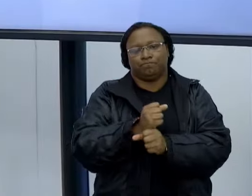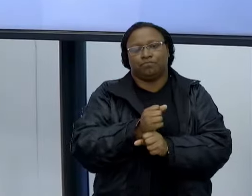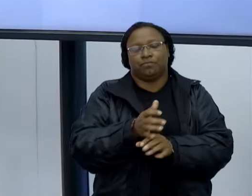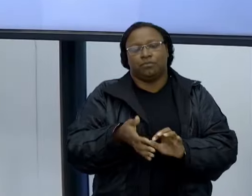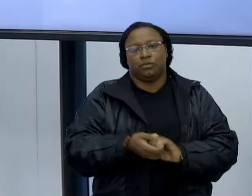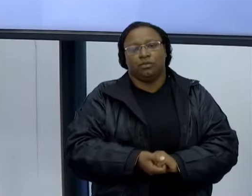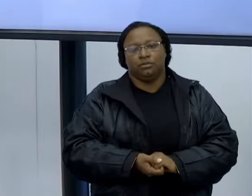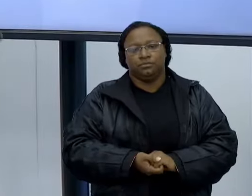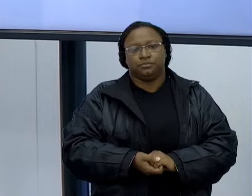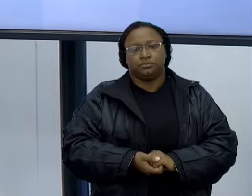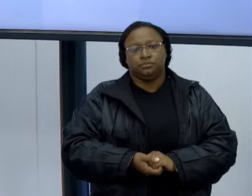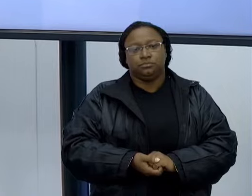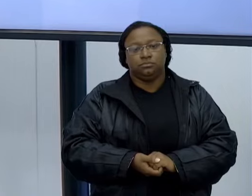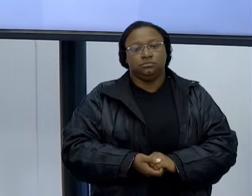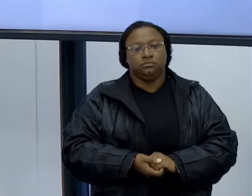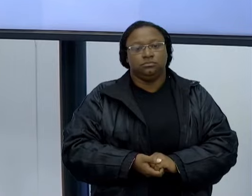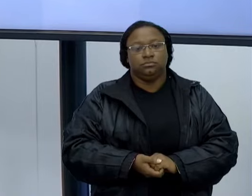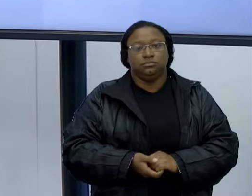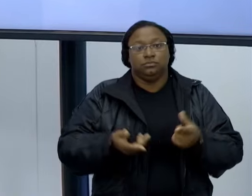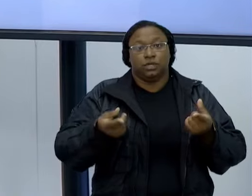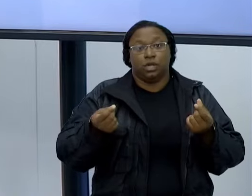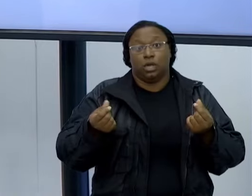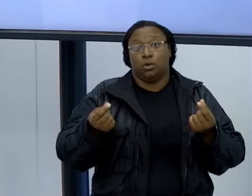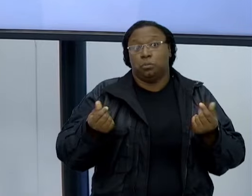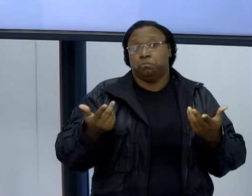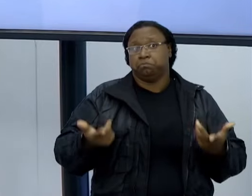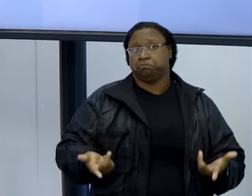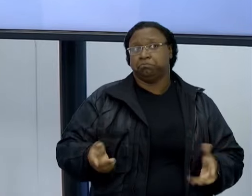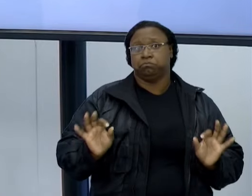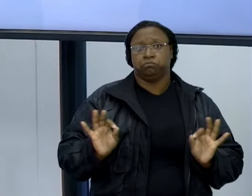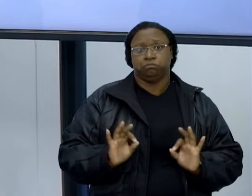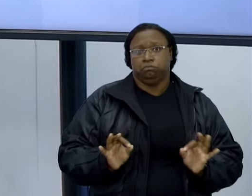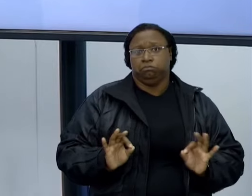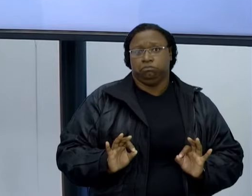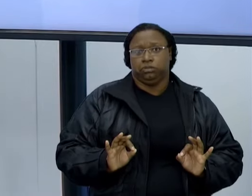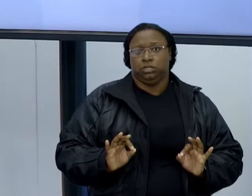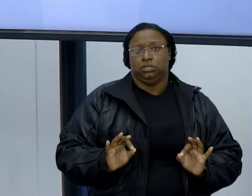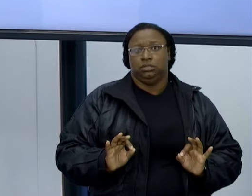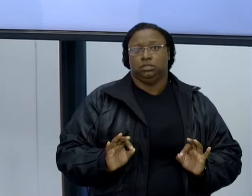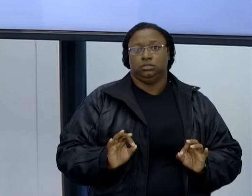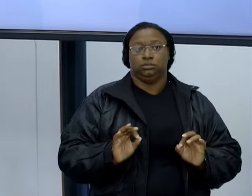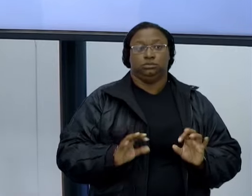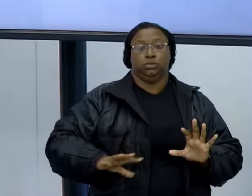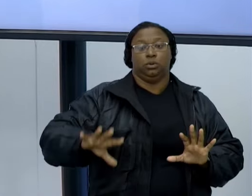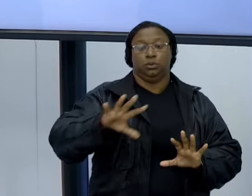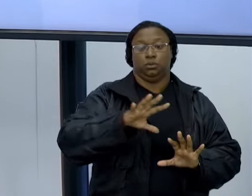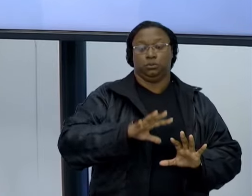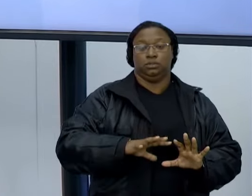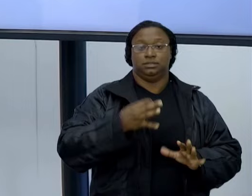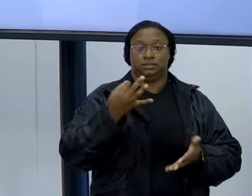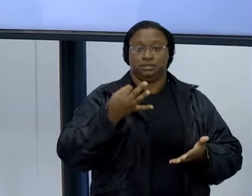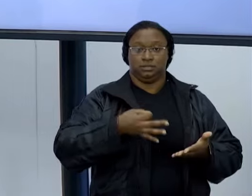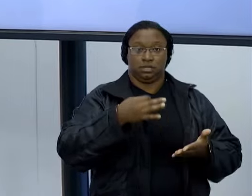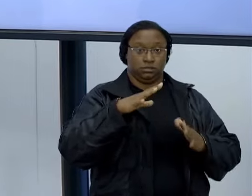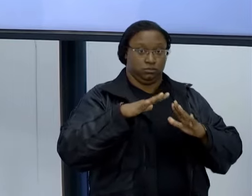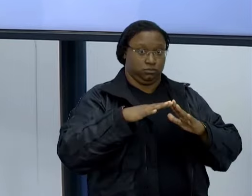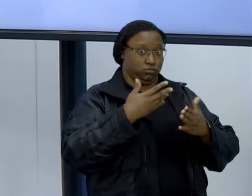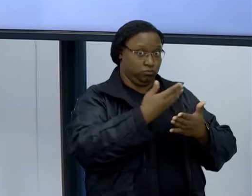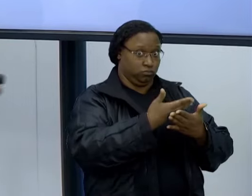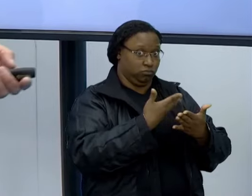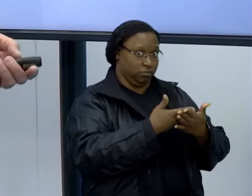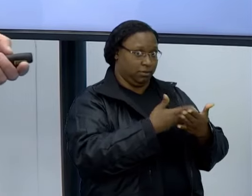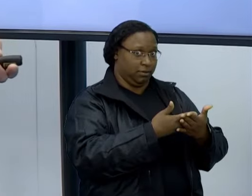então, economizar nada. Bom, se nossas contas estiverem certas, você vai conferir aí na sua casa, a conta é sua, a gente vai,